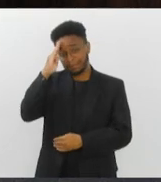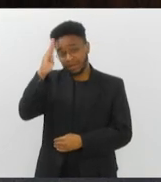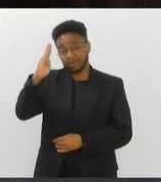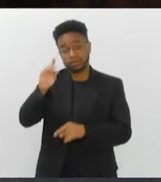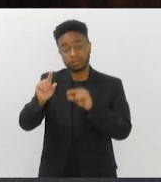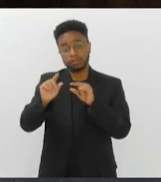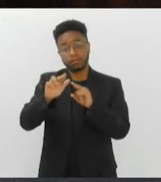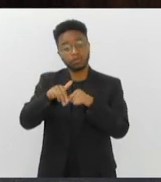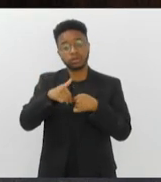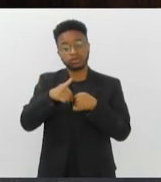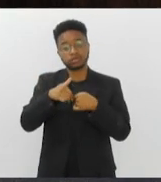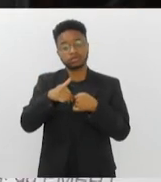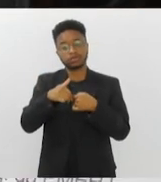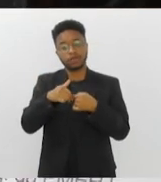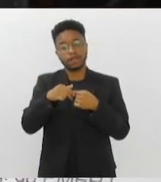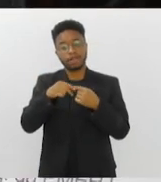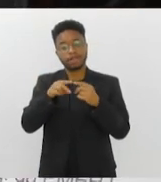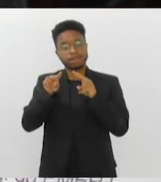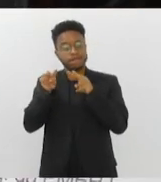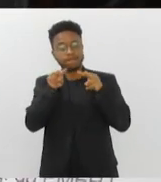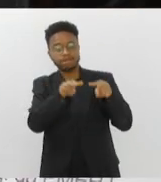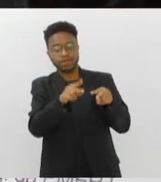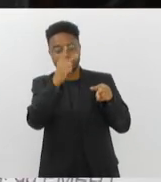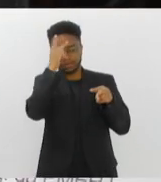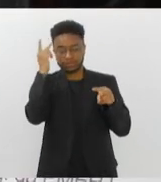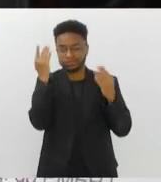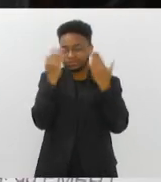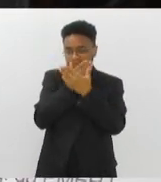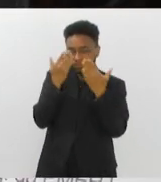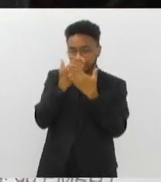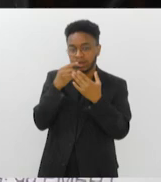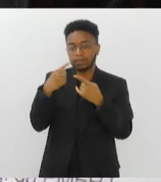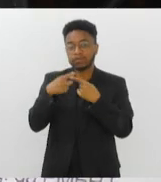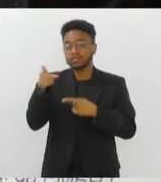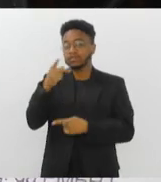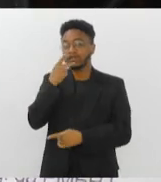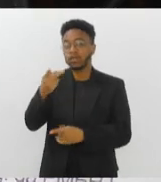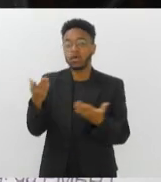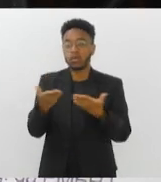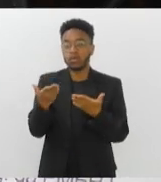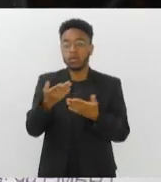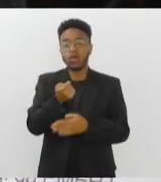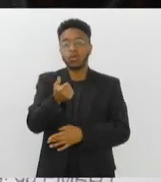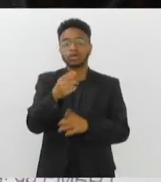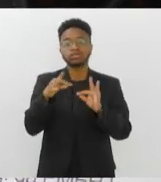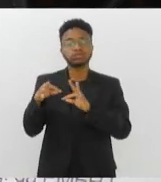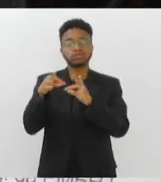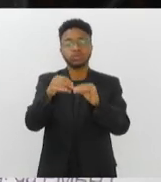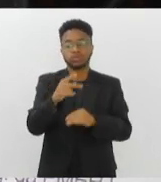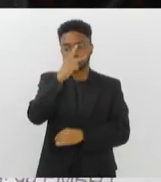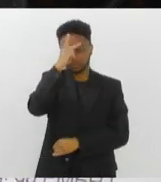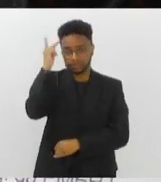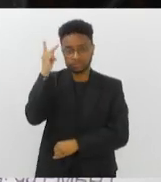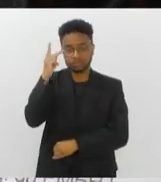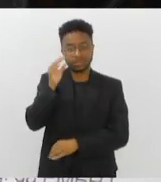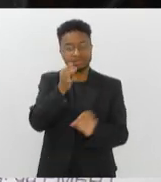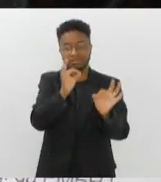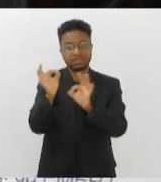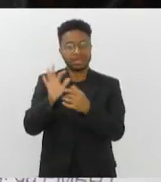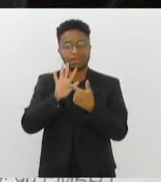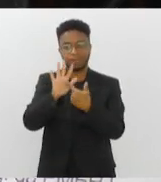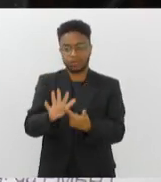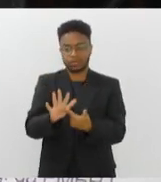aos invisíveis. O que só a senhora falou agora, citou praticamente quase todas as pessoas que não aparecem.